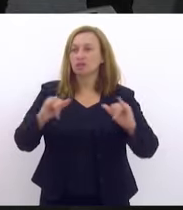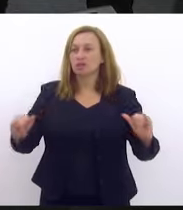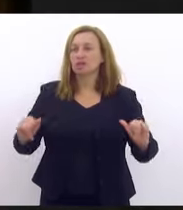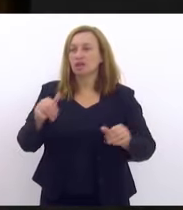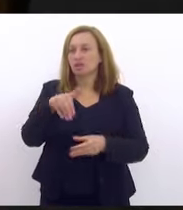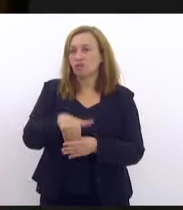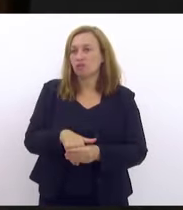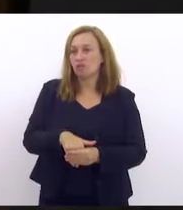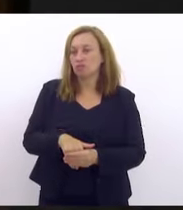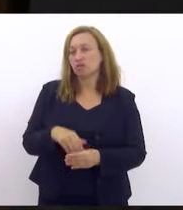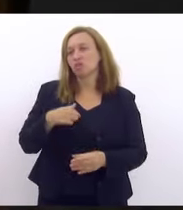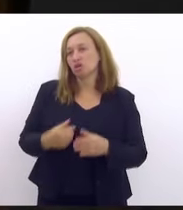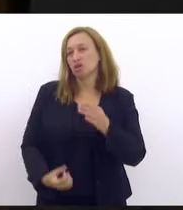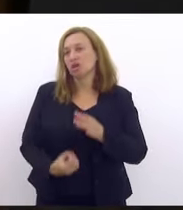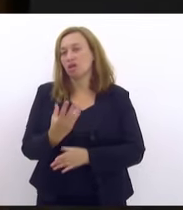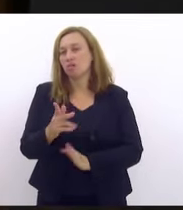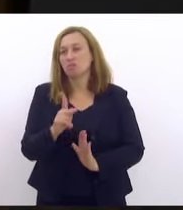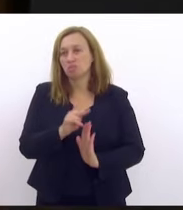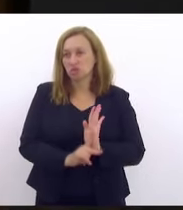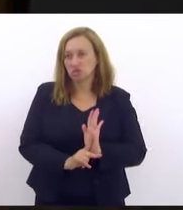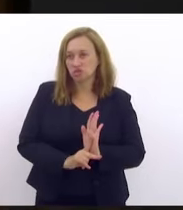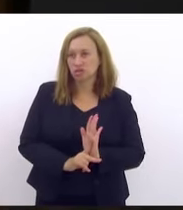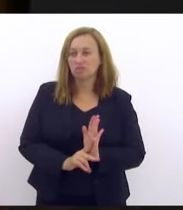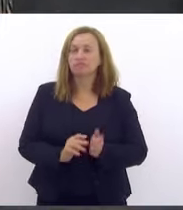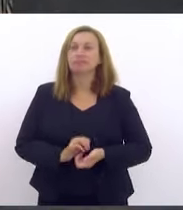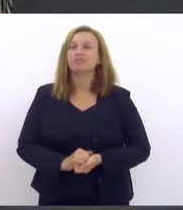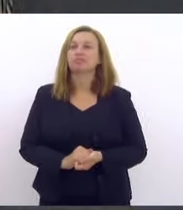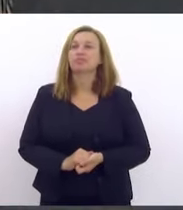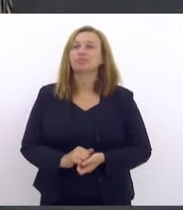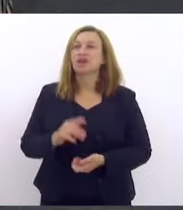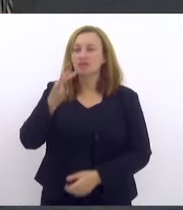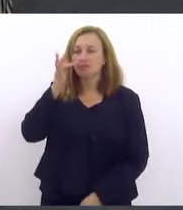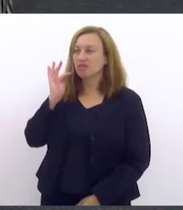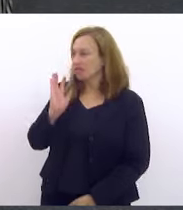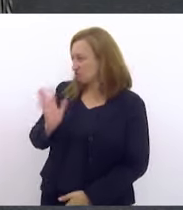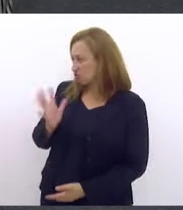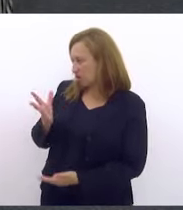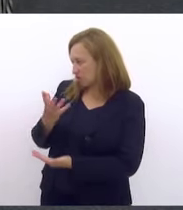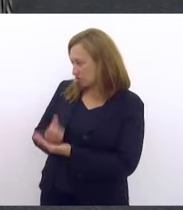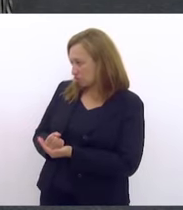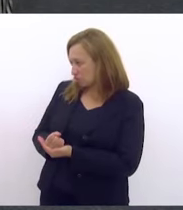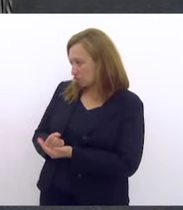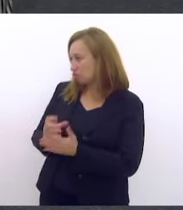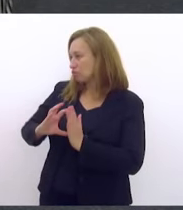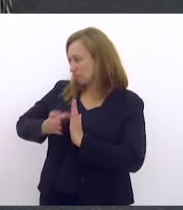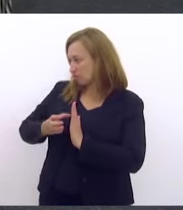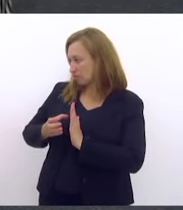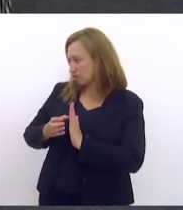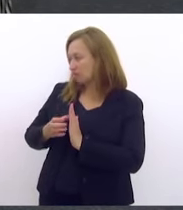pessoal, que sou autora do projeto, a gente já... À vontade, Dani. Espera aí, Flávio, você já registrou da bancada? Sim.